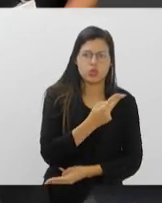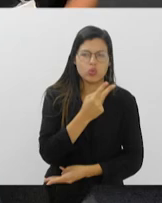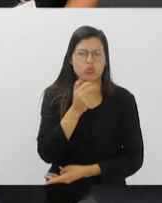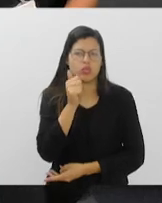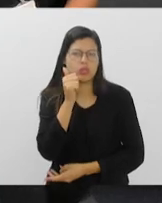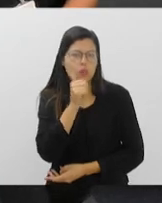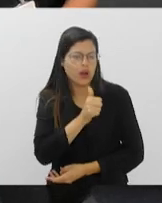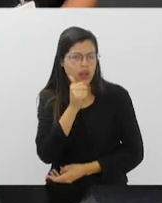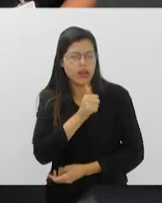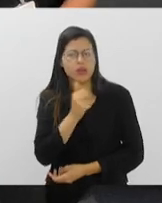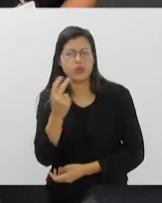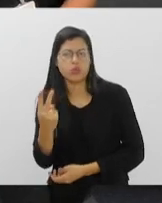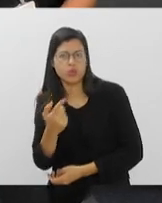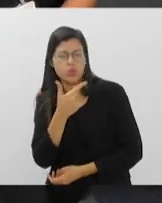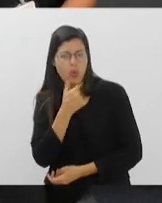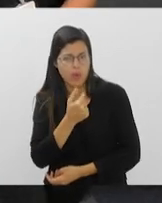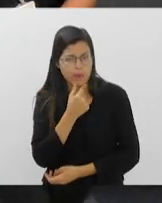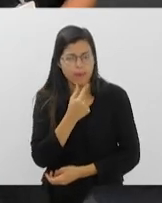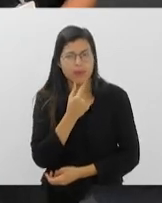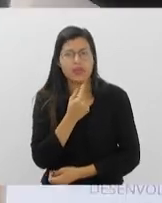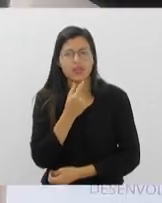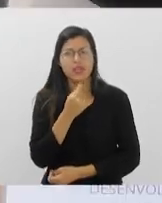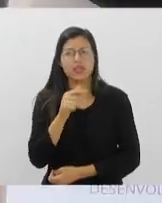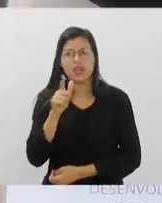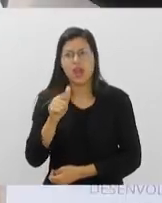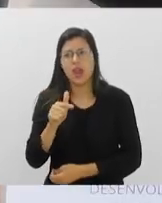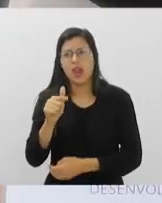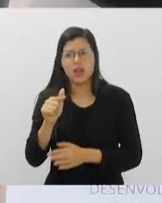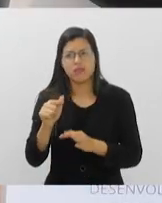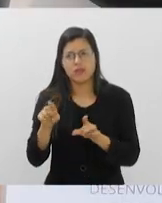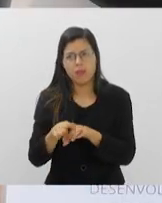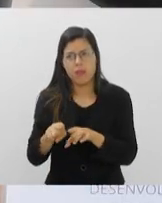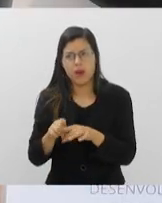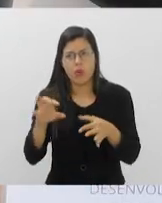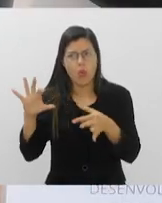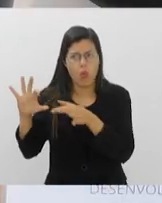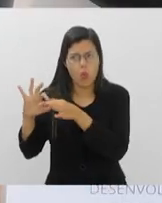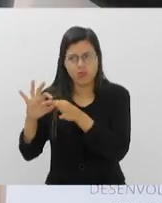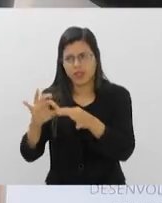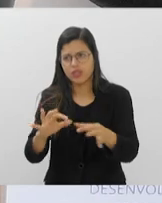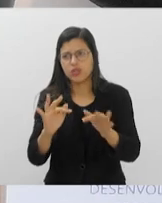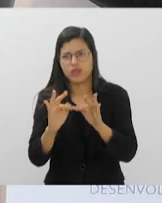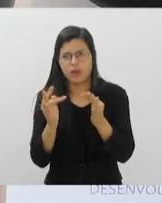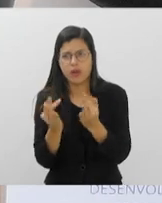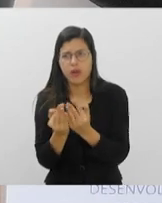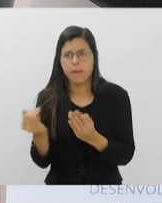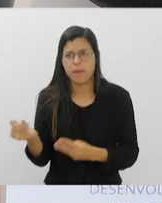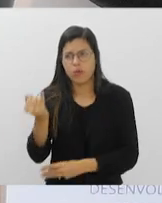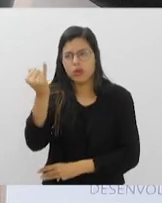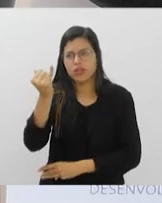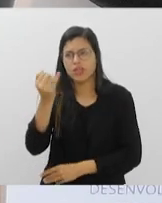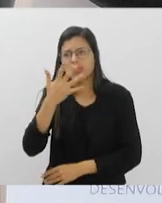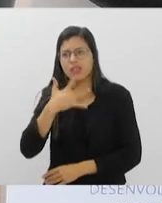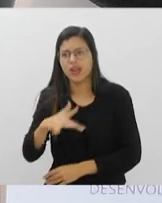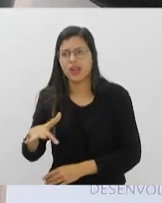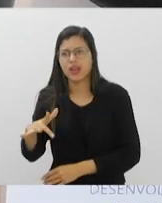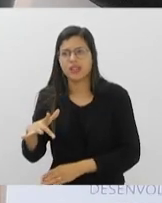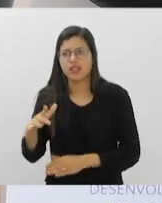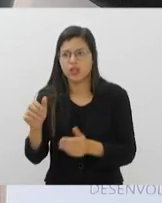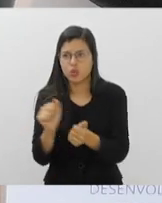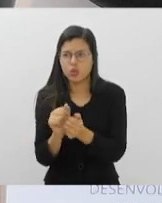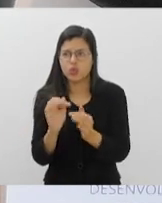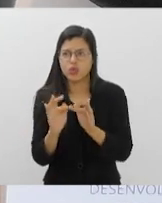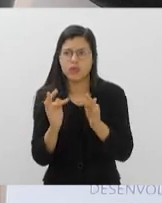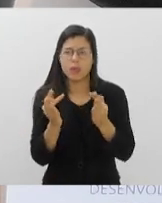de enfim são as conjunturas de famílias que a gente sabe que o importante é a criança est em família o que eu não gosto é de ver